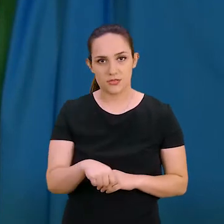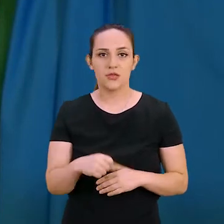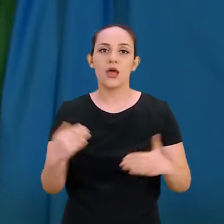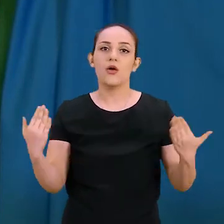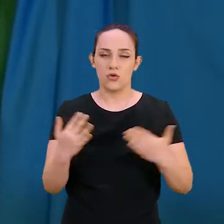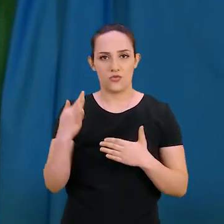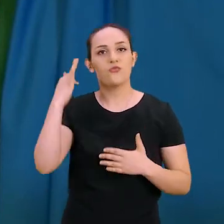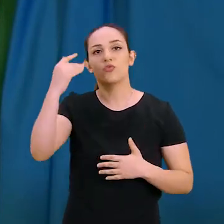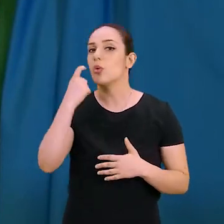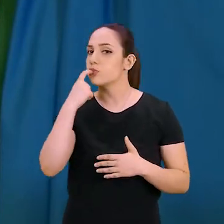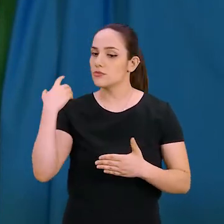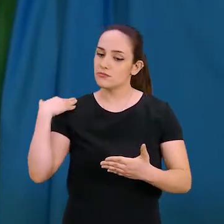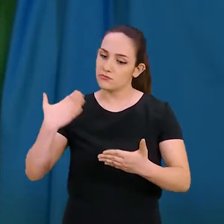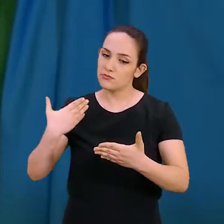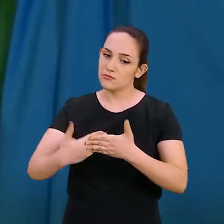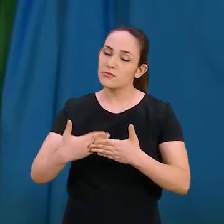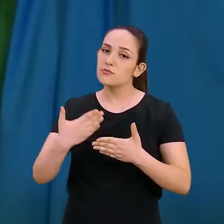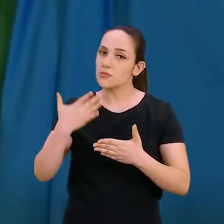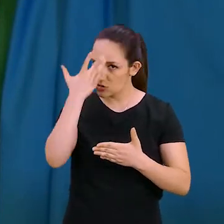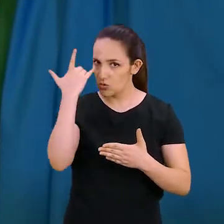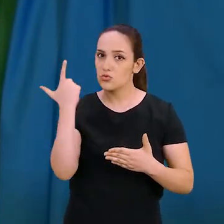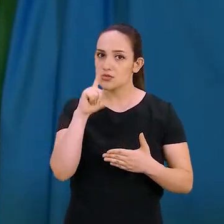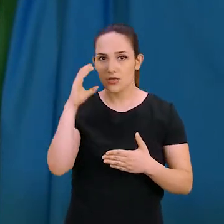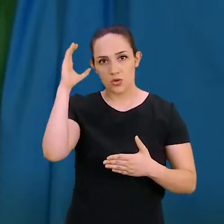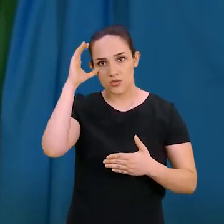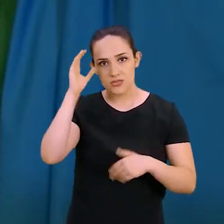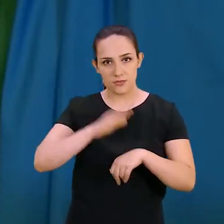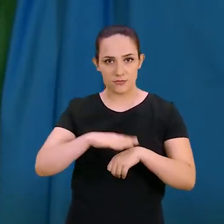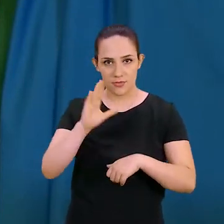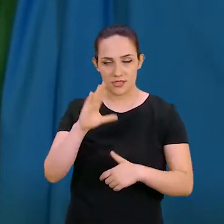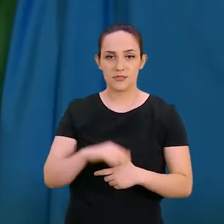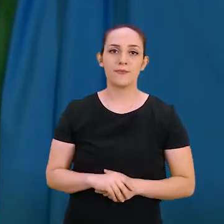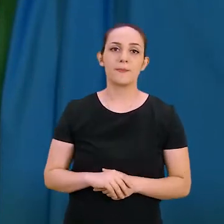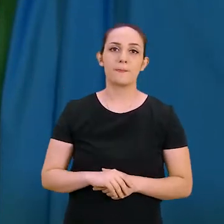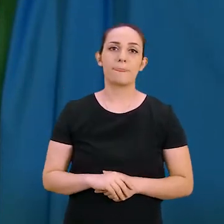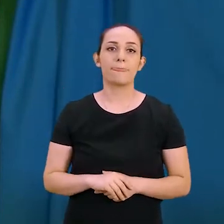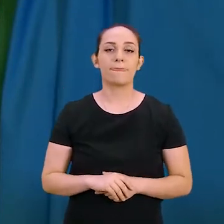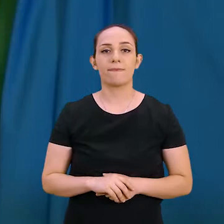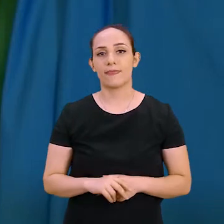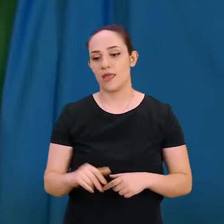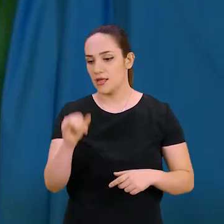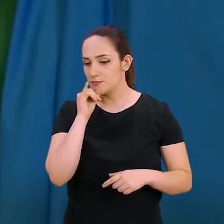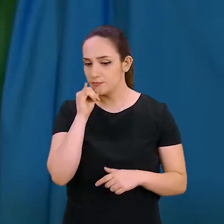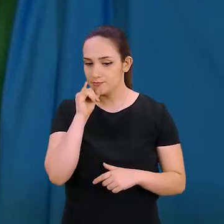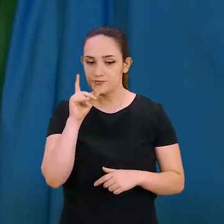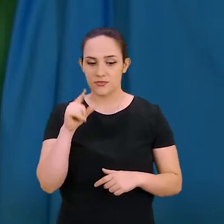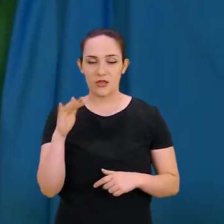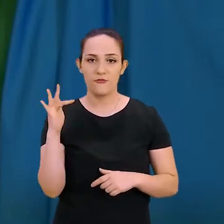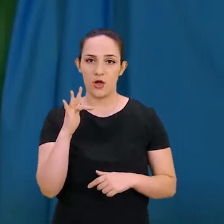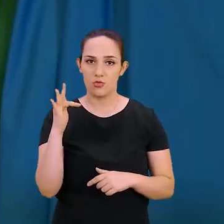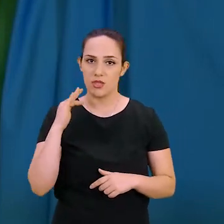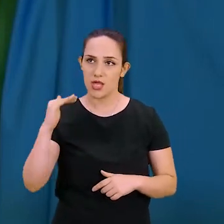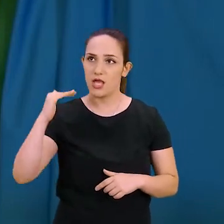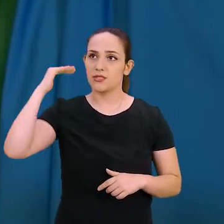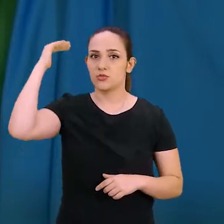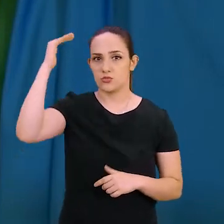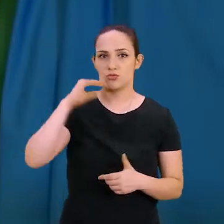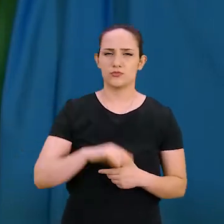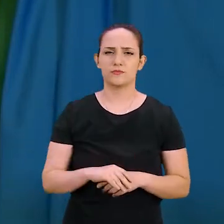e os frutos nós colheremos em breve. Em breve. Na parte dos adultos, dos